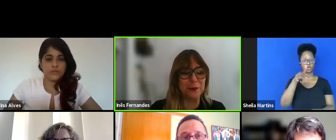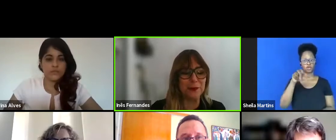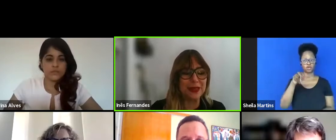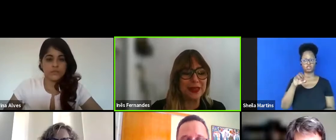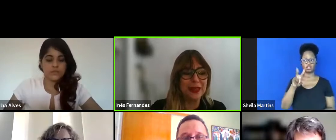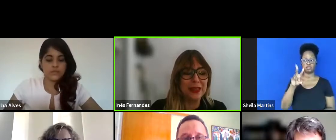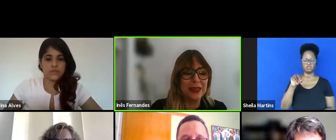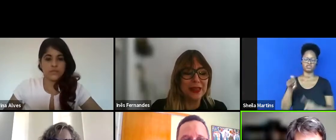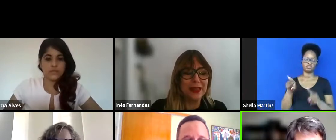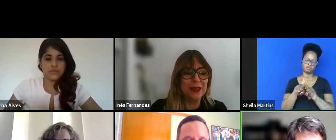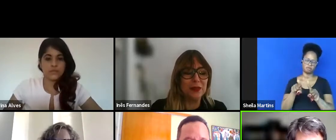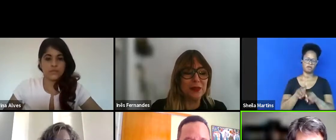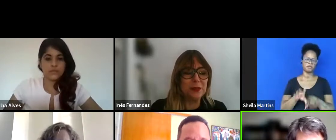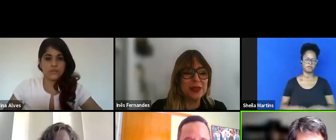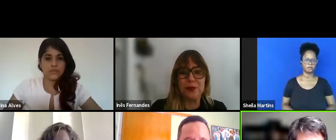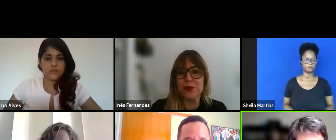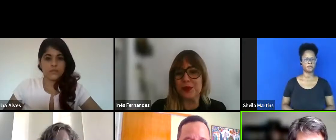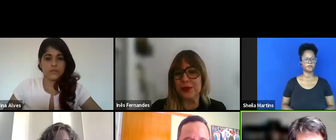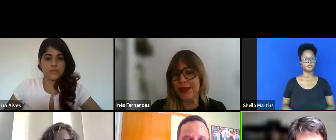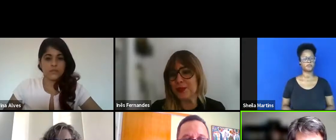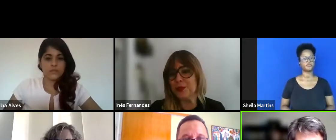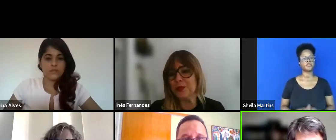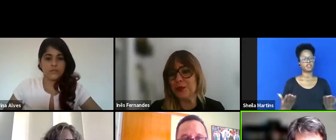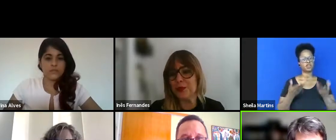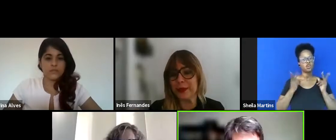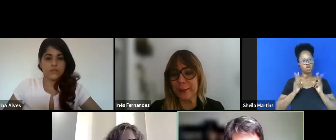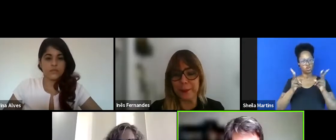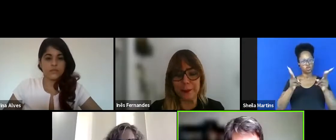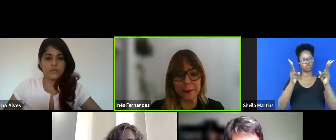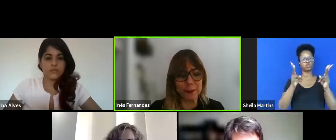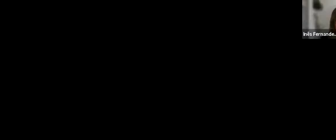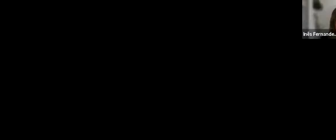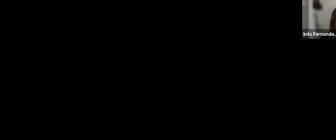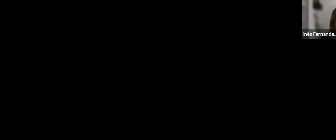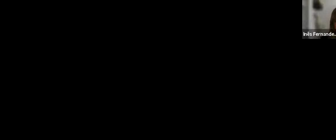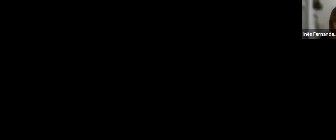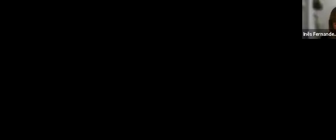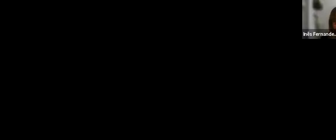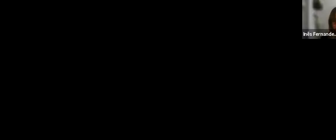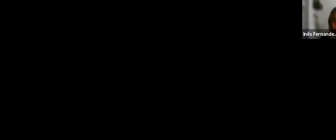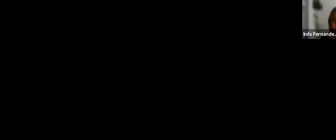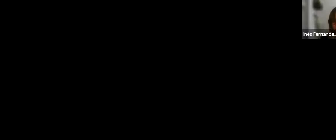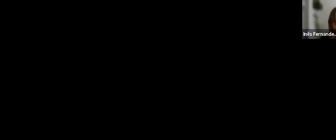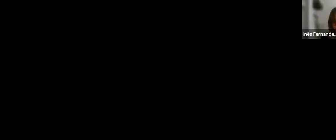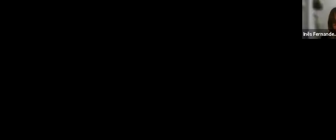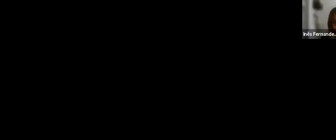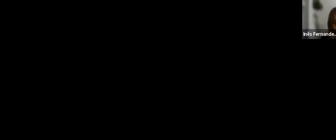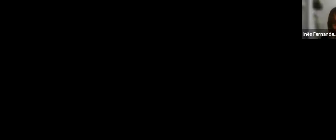também. Vamos dar continuidade, por favor, Léo.